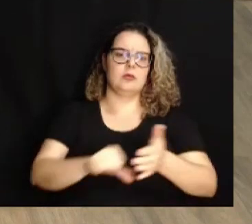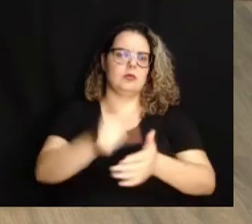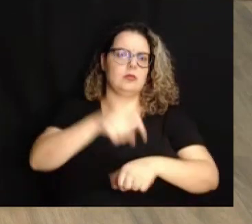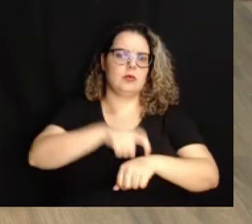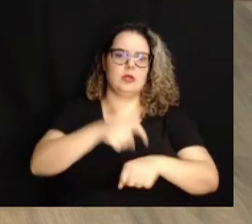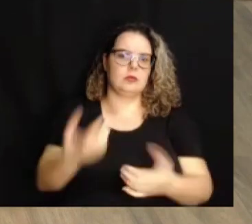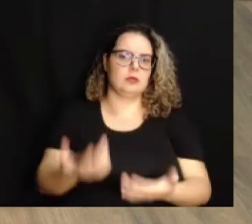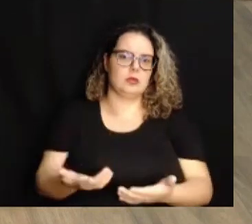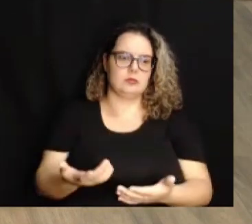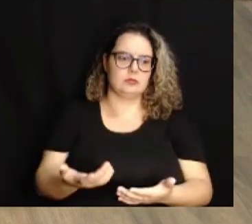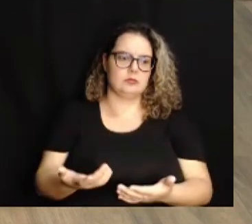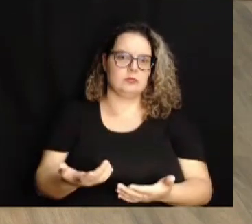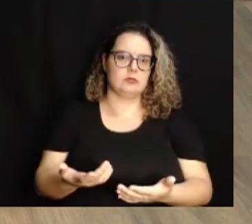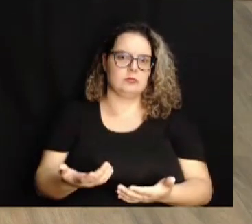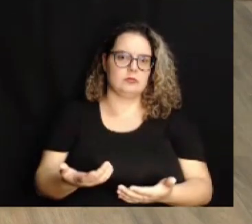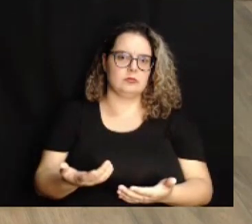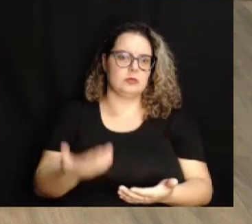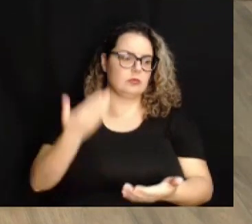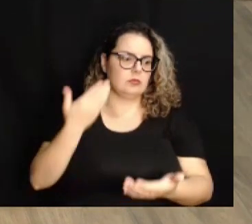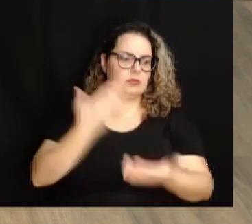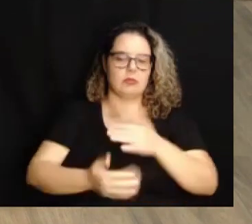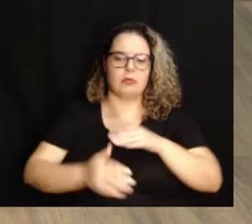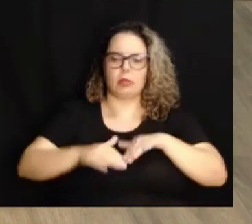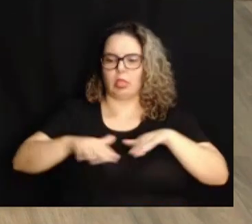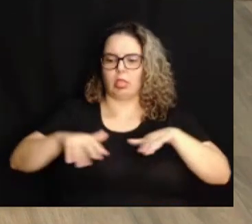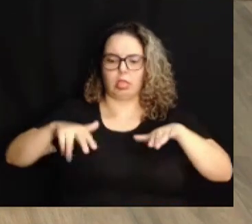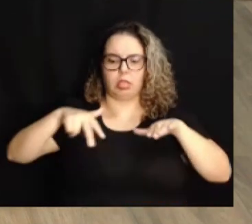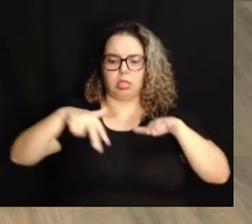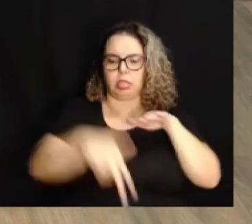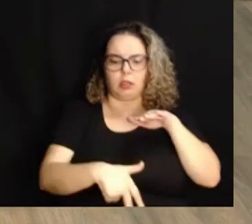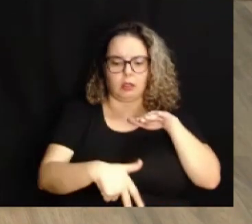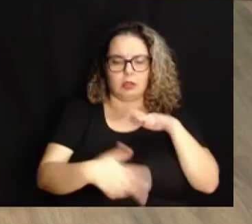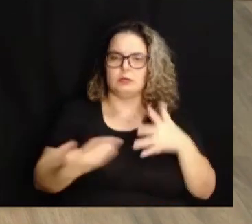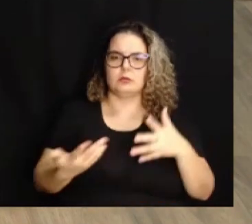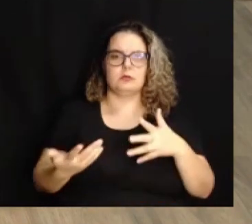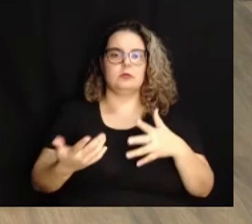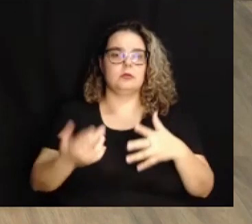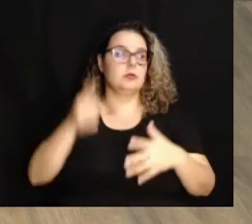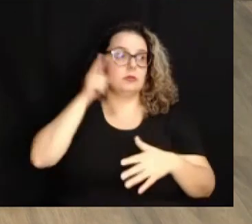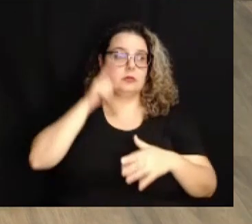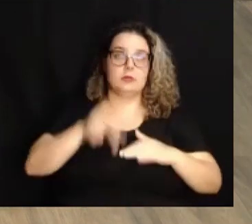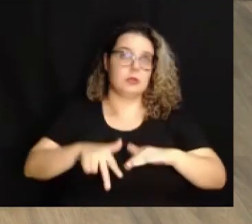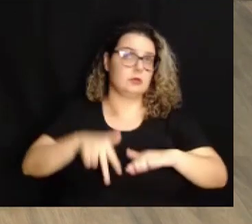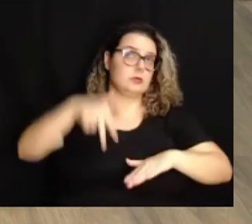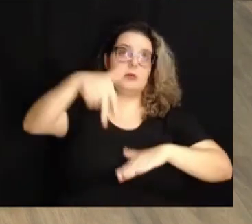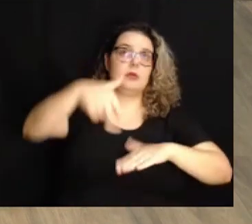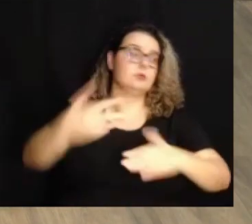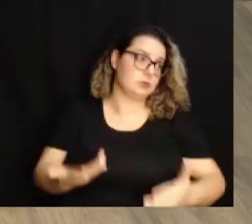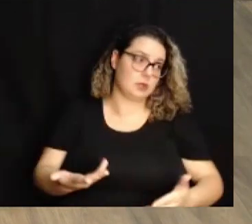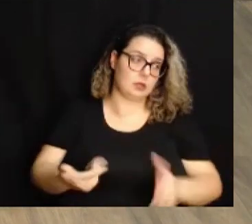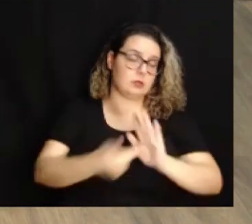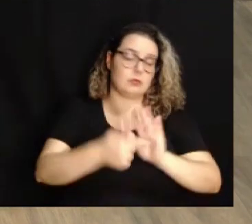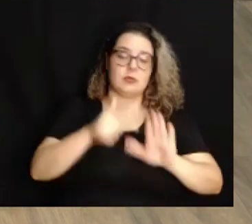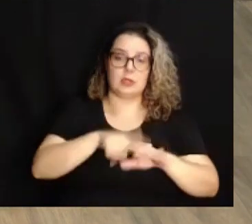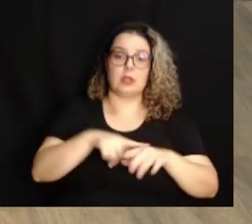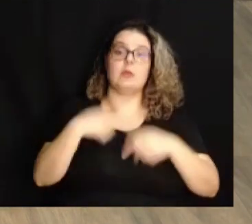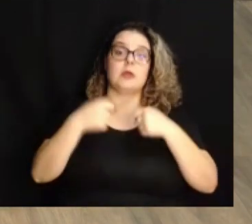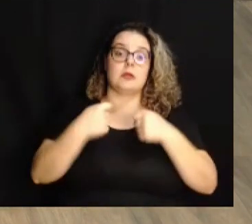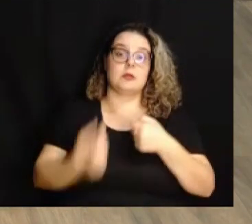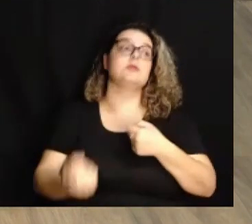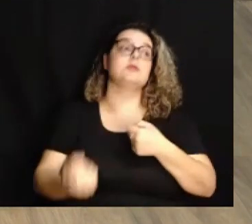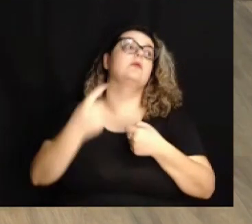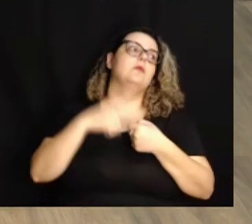perdeu o chão, que você está lá no fundo do poço e que você não vai voltar mais, mas você precisa voltar. Então eu gostaria que